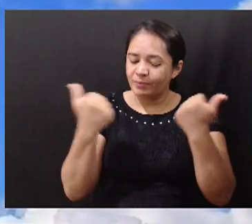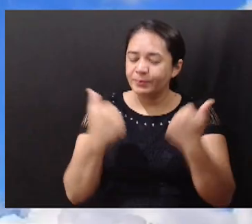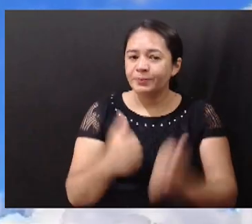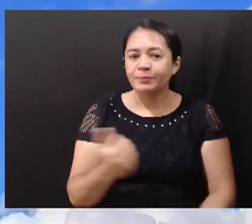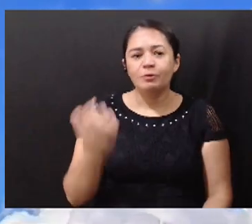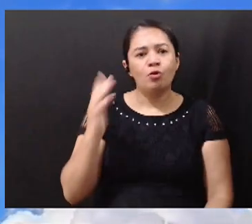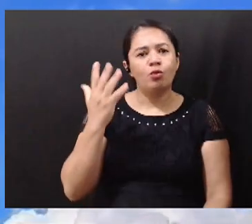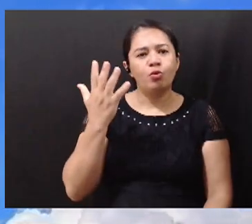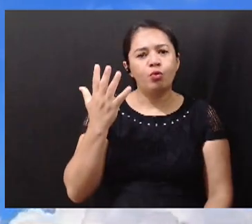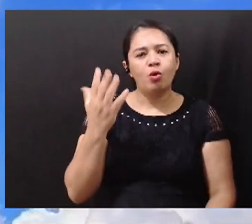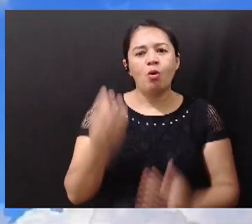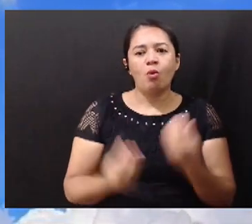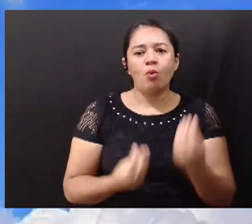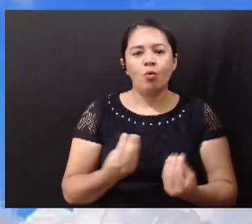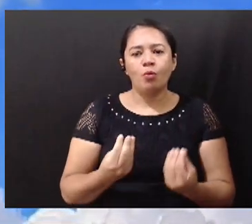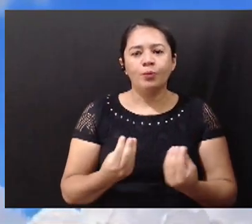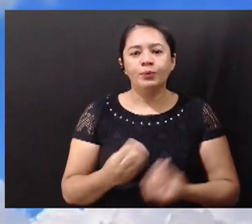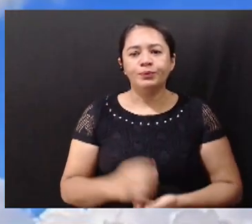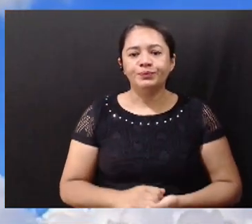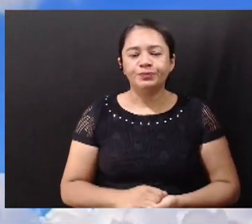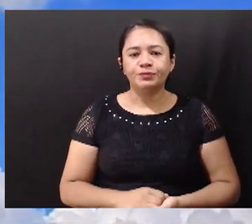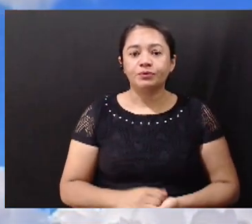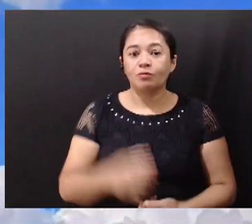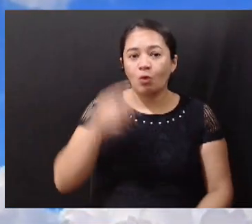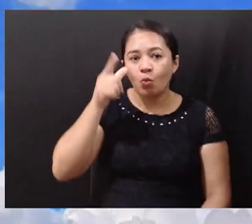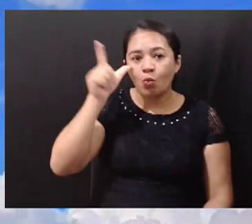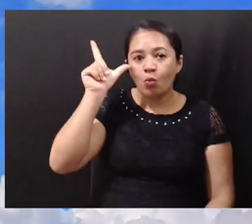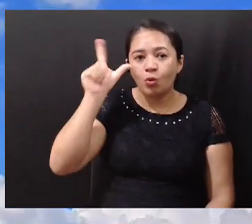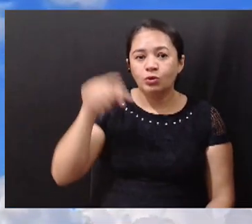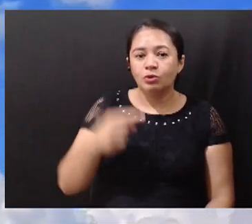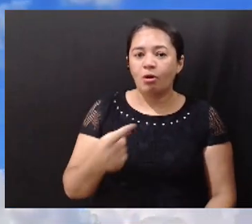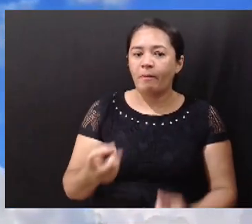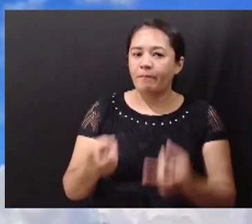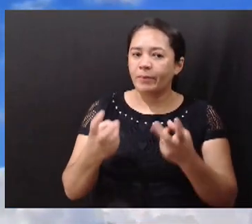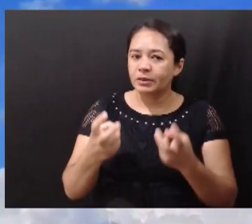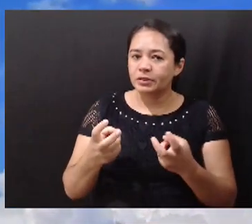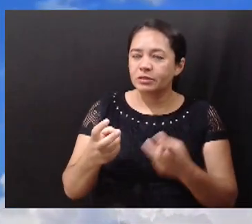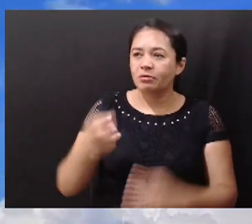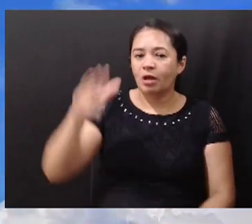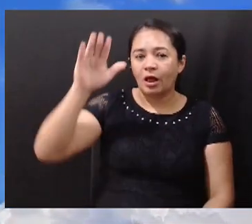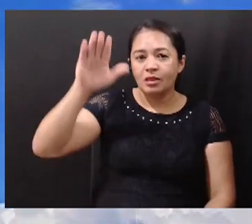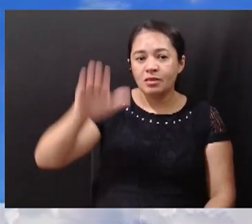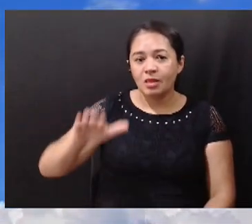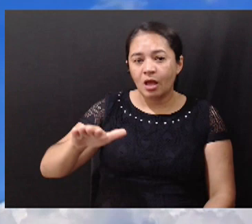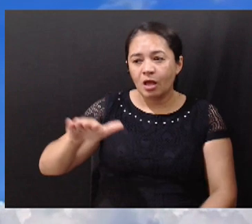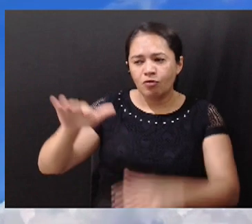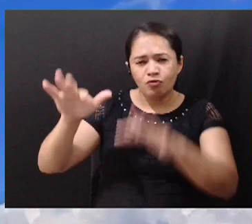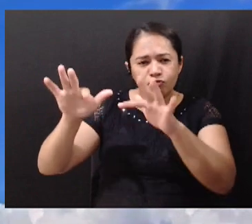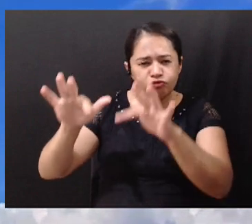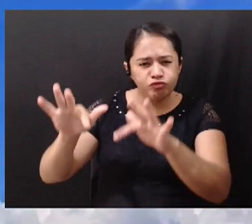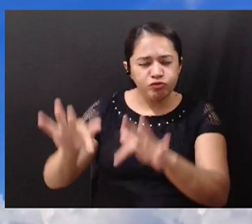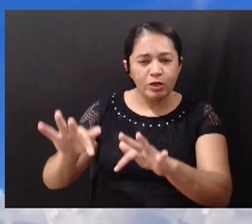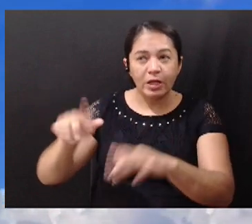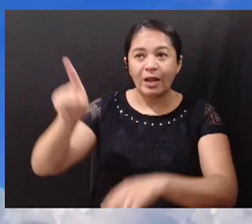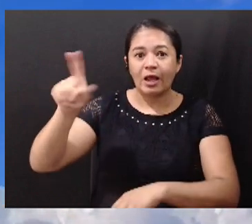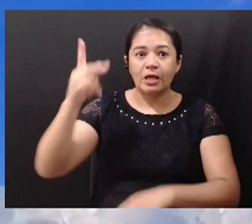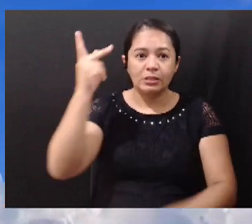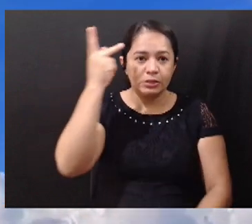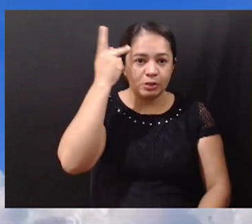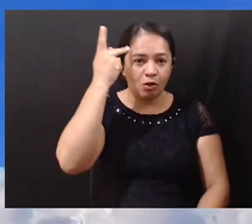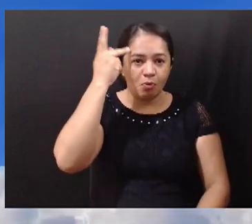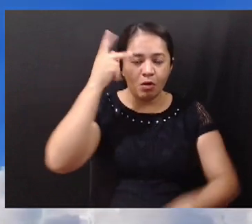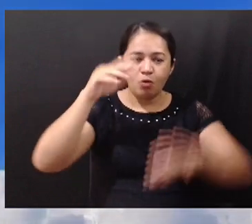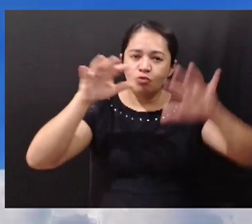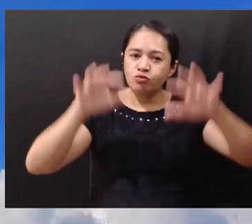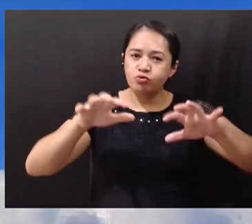fica o tempo hoje aqui em Campinas? Ontem a gente viu que no final da tarde, início da noite, tivemos chuva lá em São Paulo, né? E aqui em Campinas,